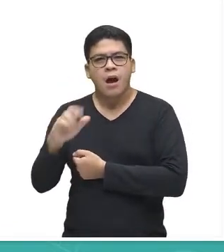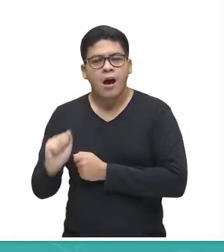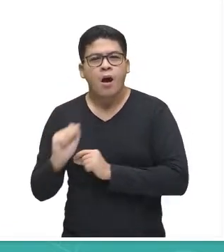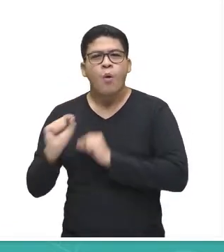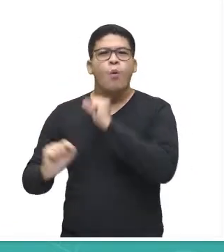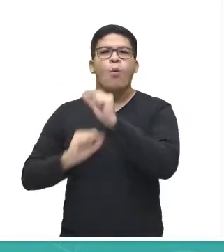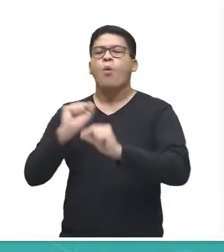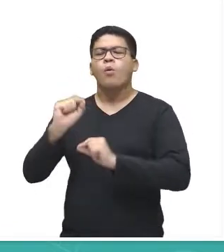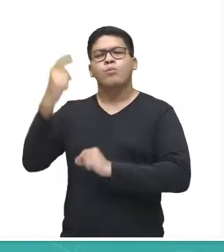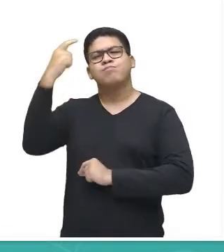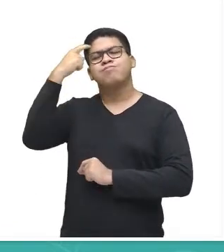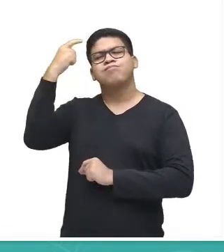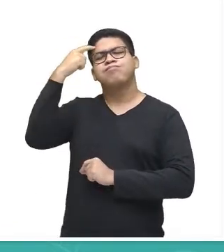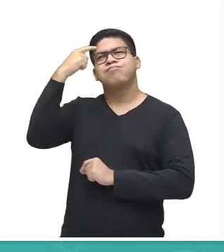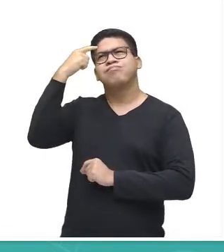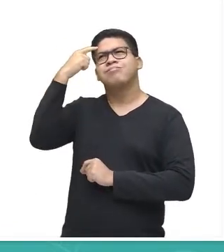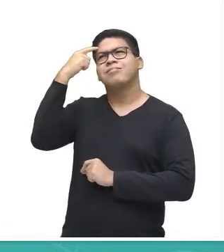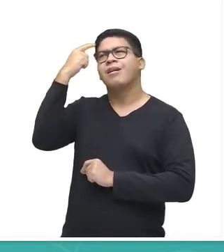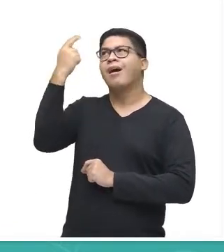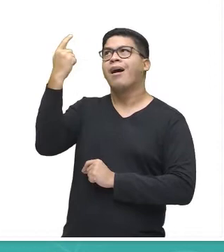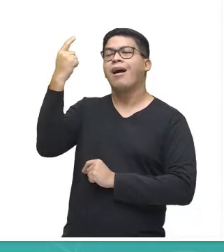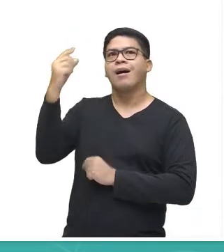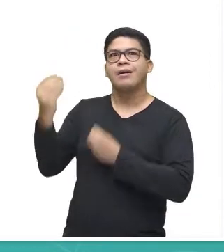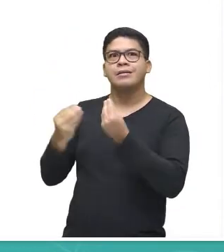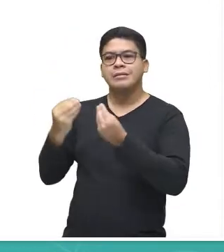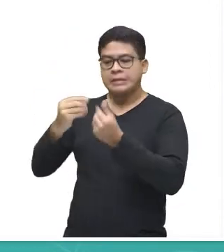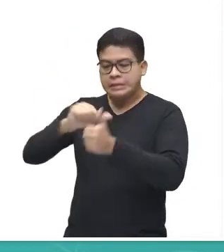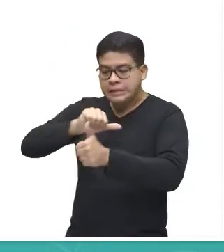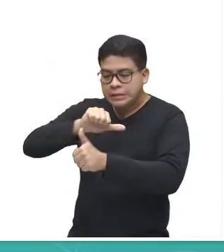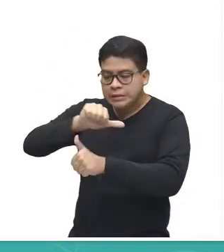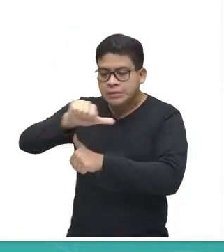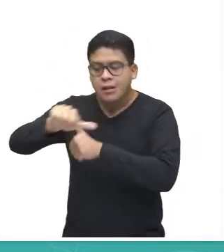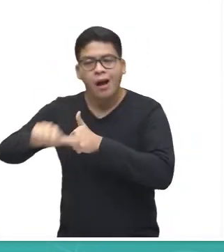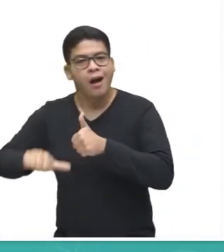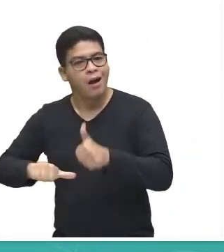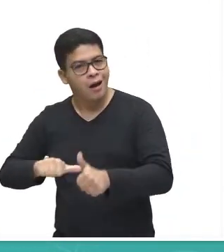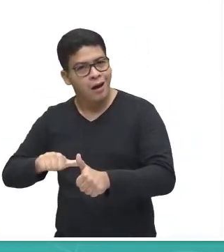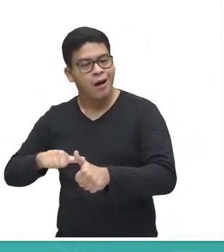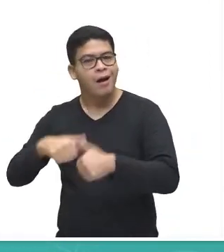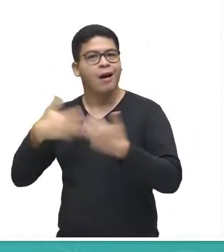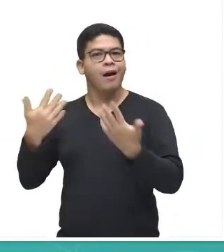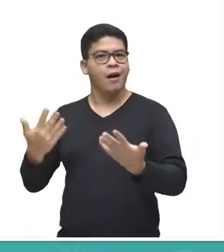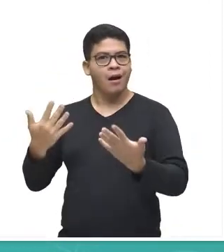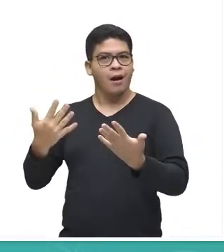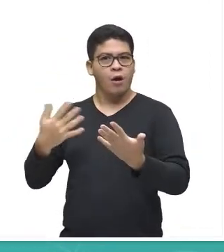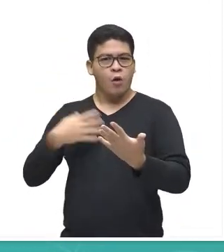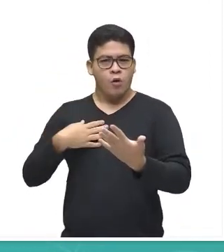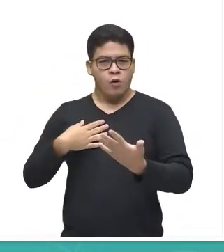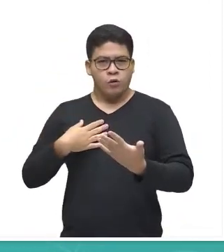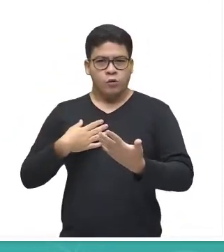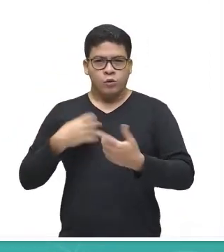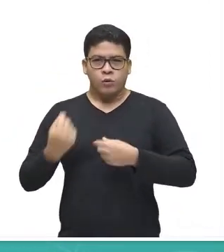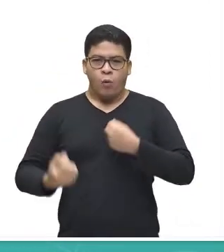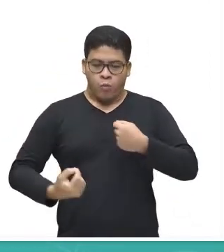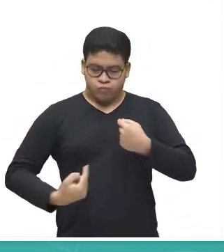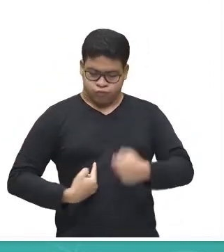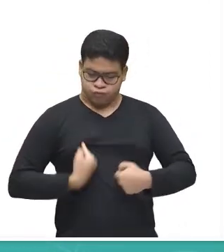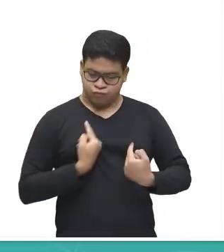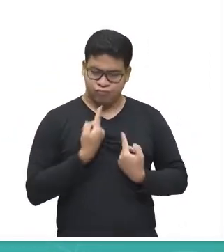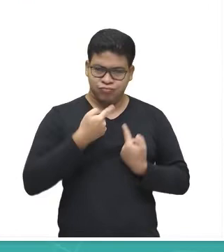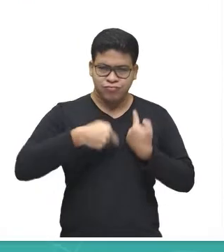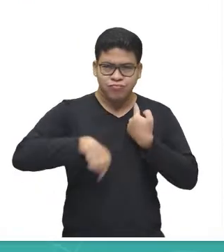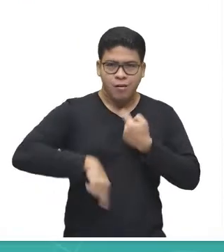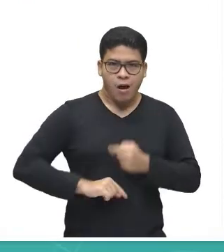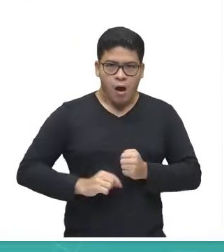cabeças? Quem falou em transformação, quem falou em hormônios, eu sei que